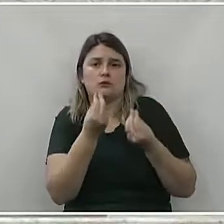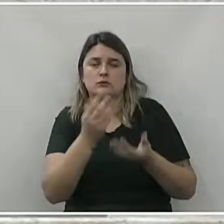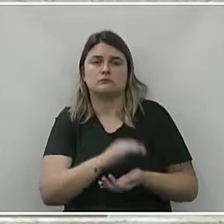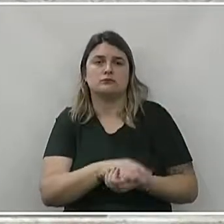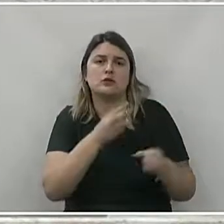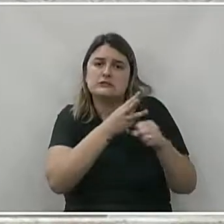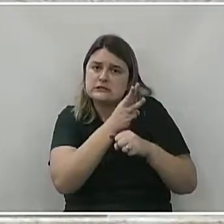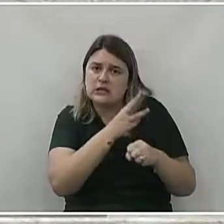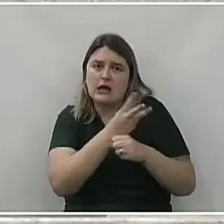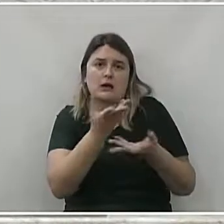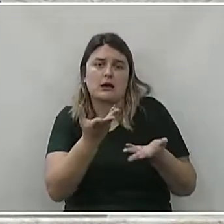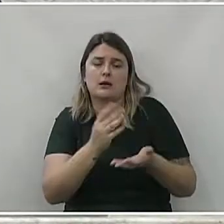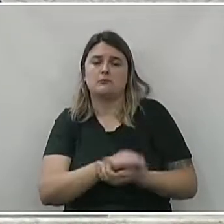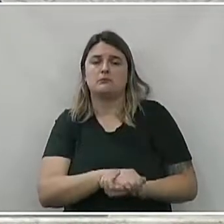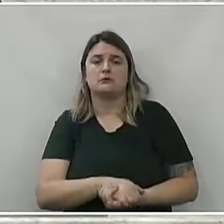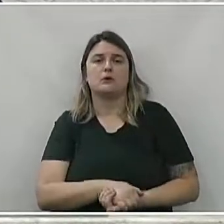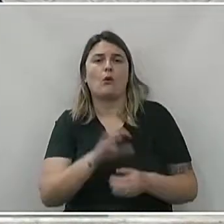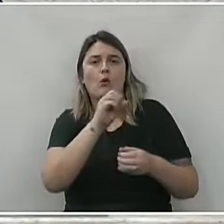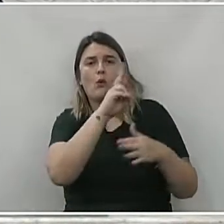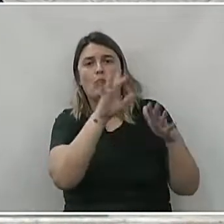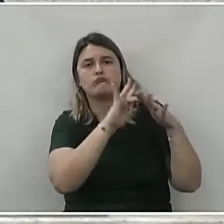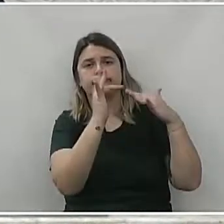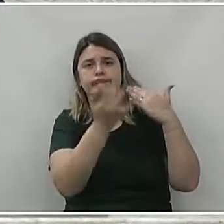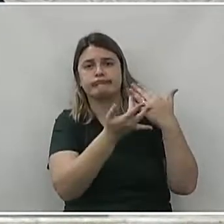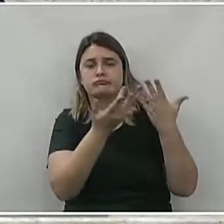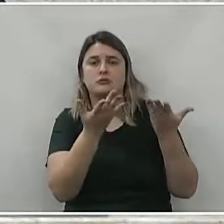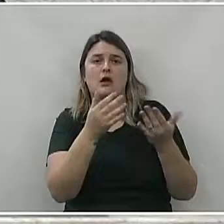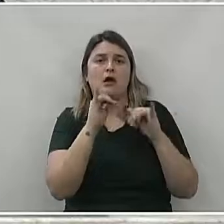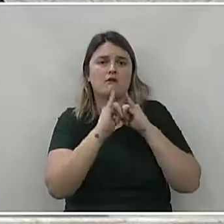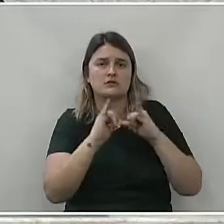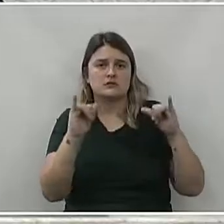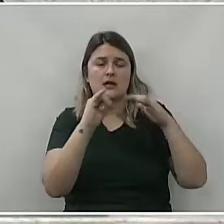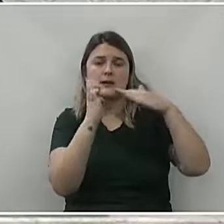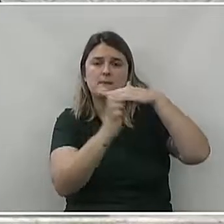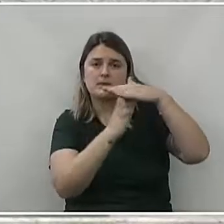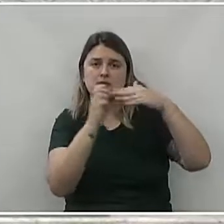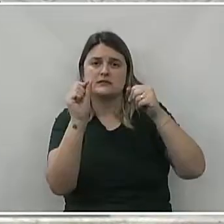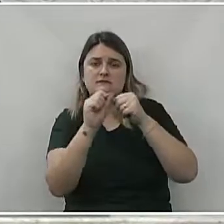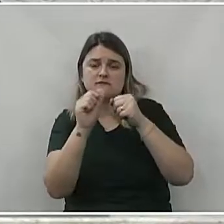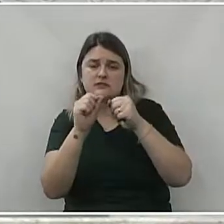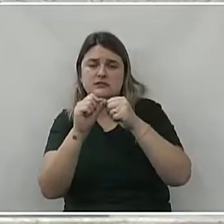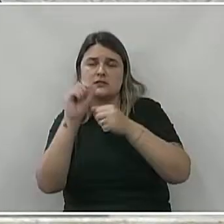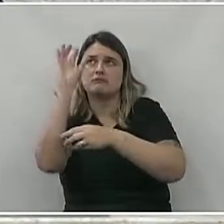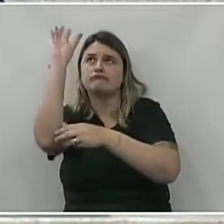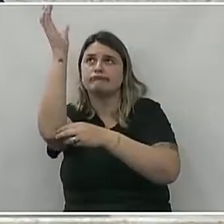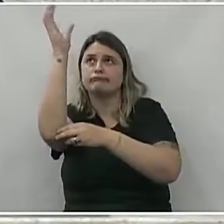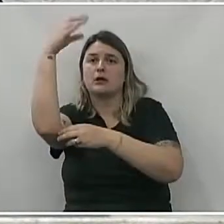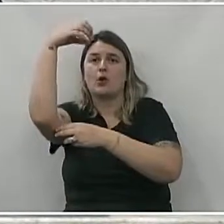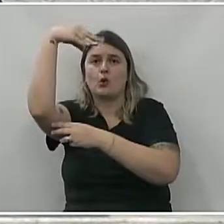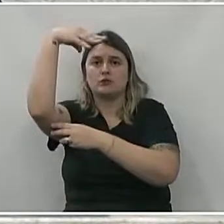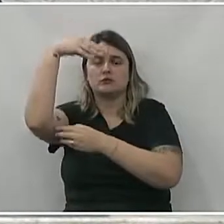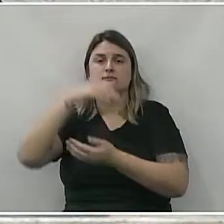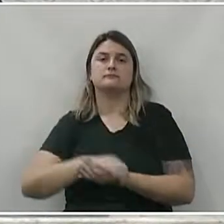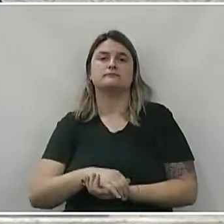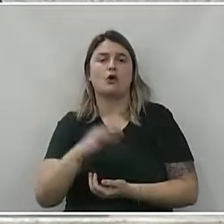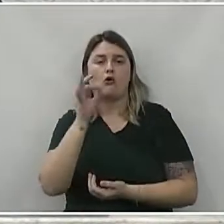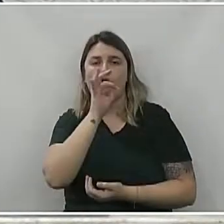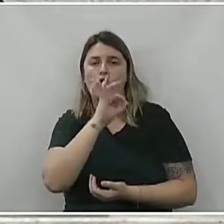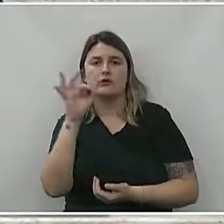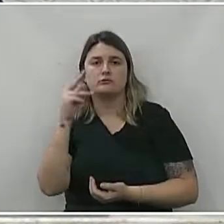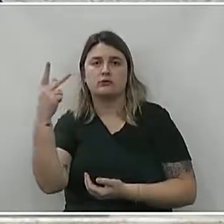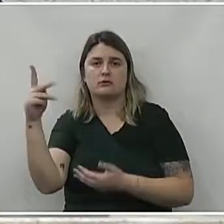através do WhatsApp ou um número, para que a empresa fizesse a troca da lâmpada. Então, bem bacana mesmo